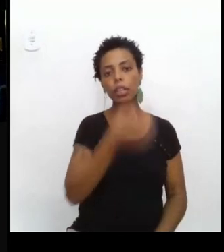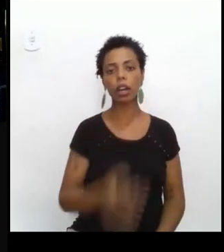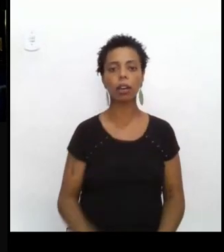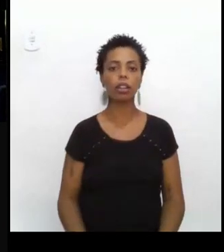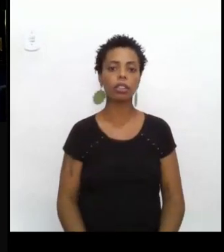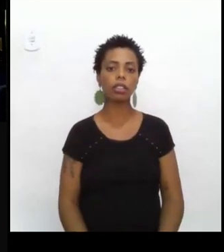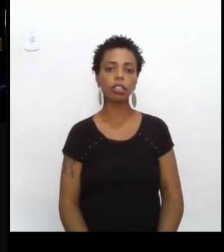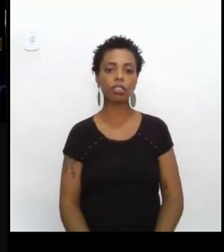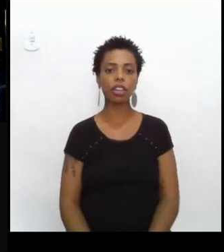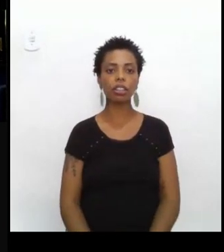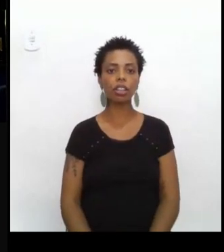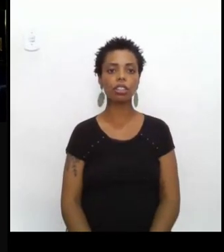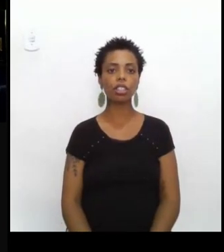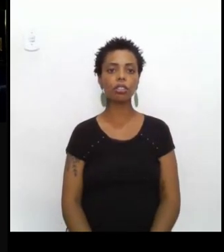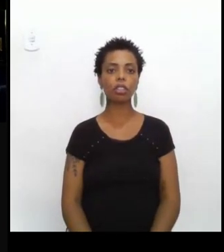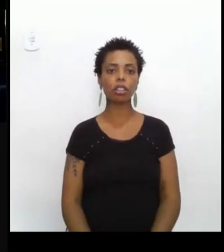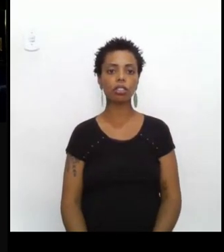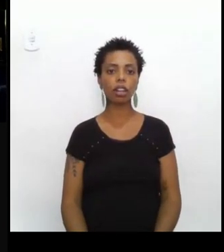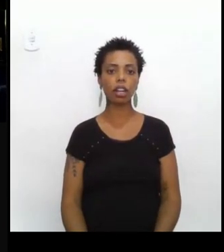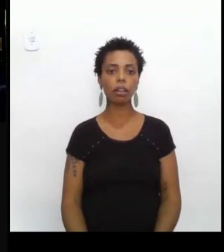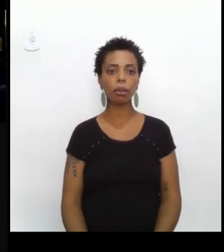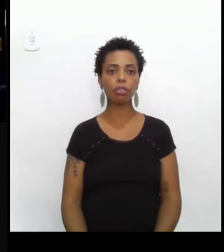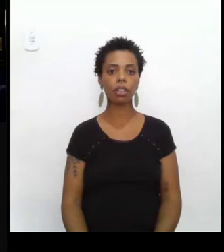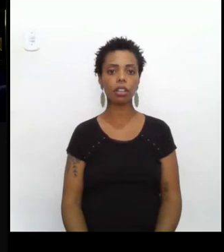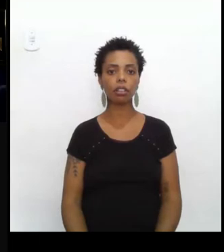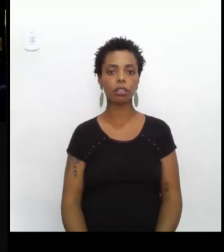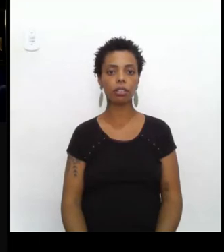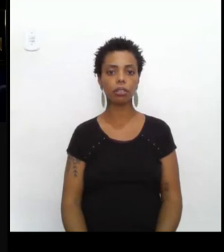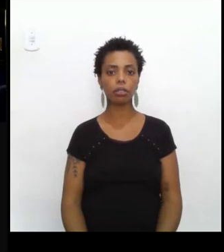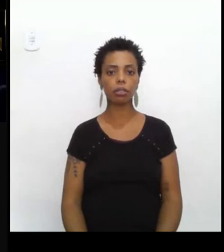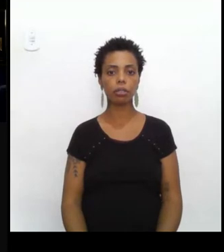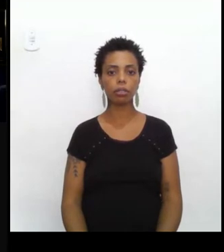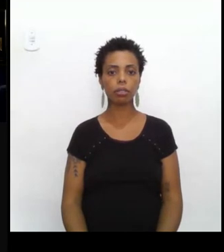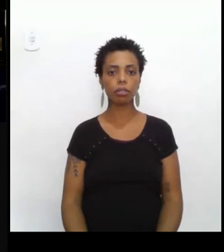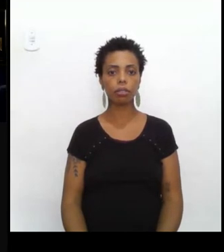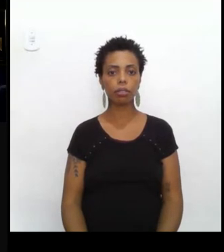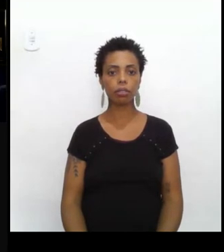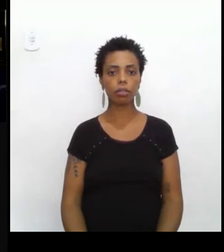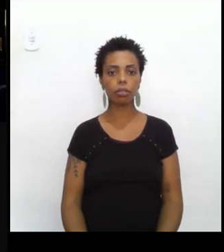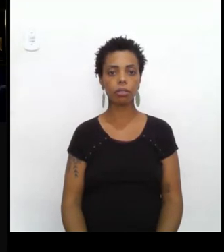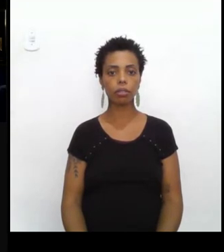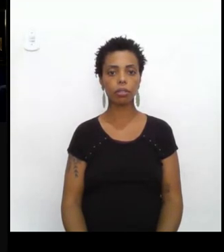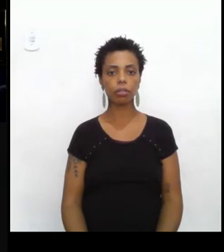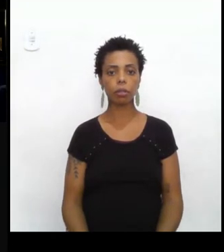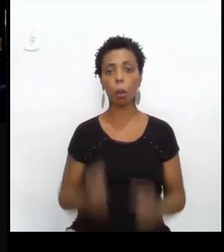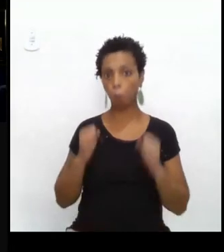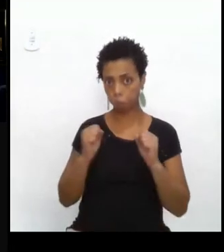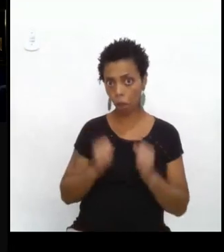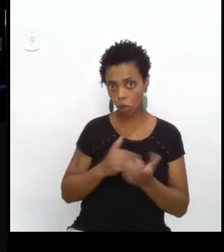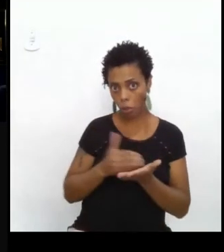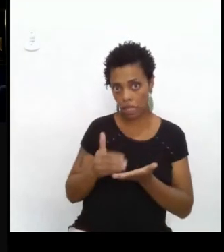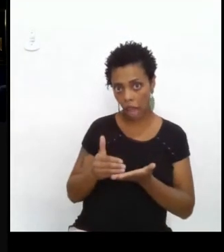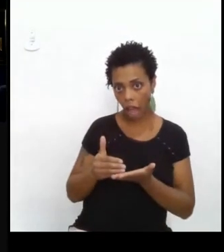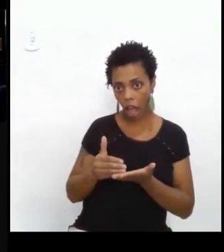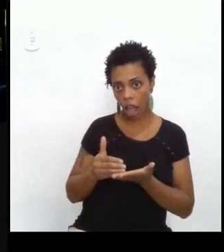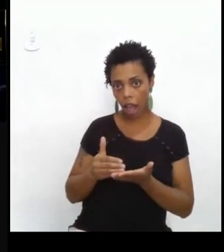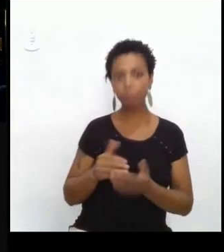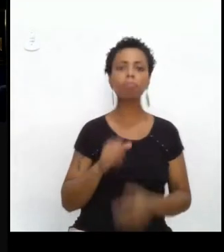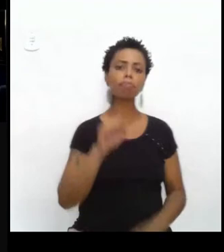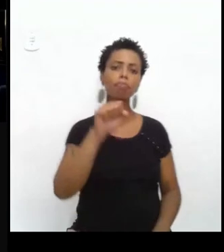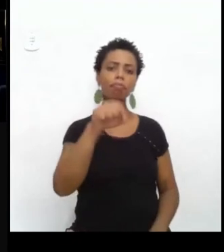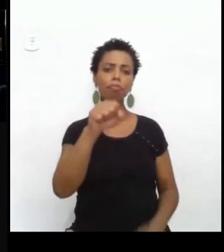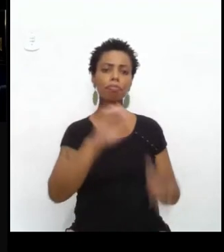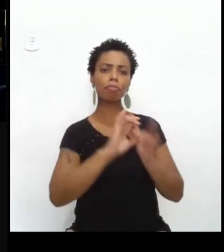E aí a parte aí ó e aqui